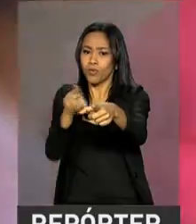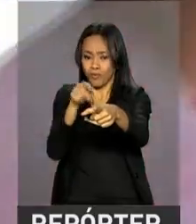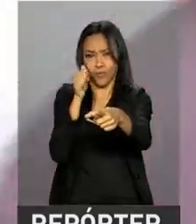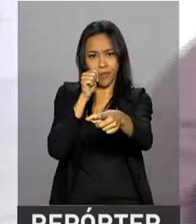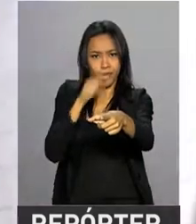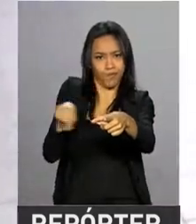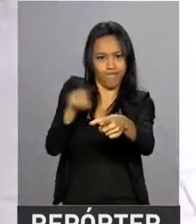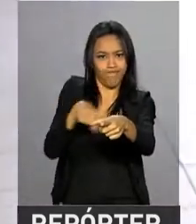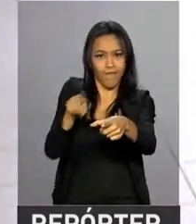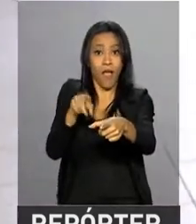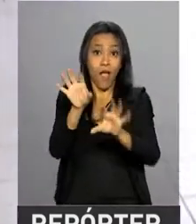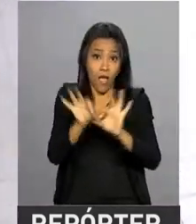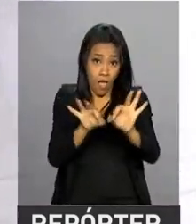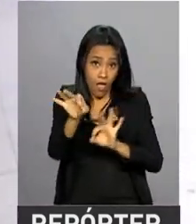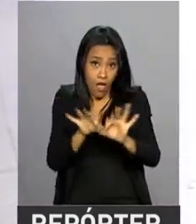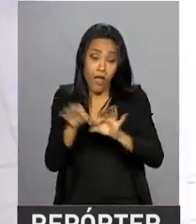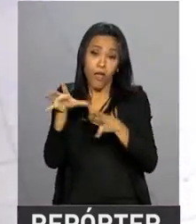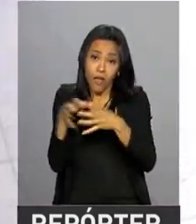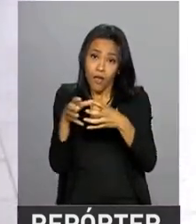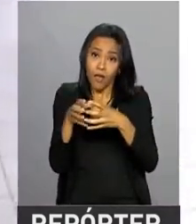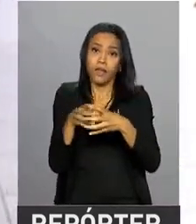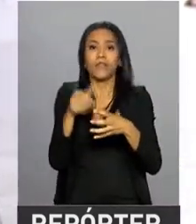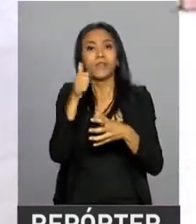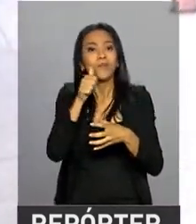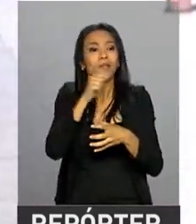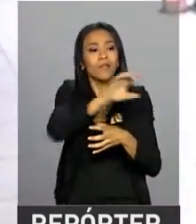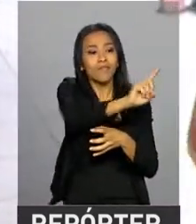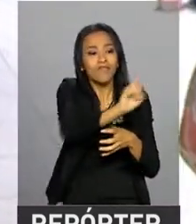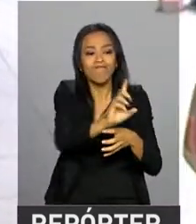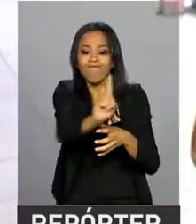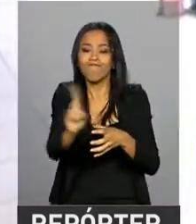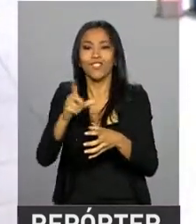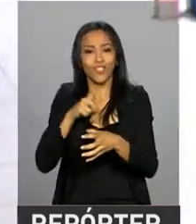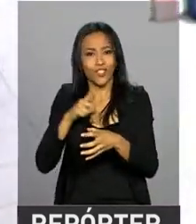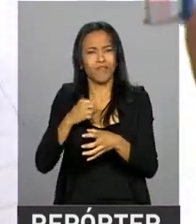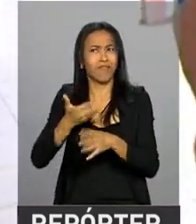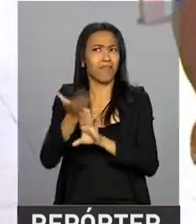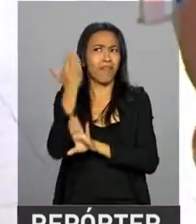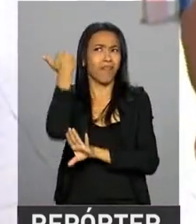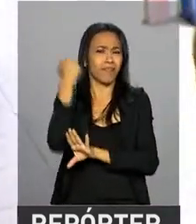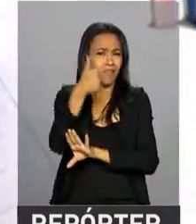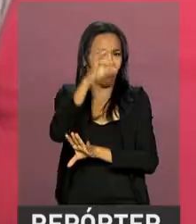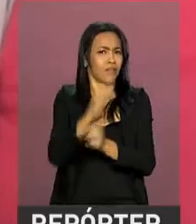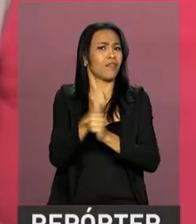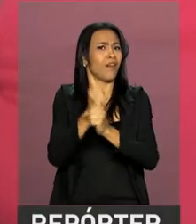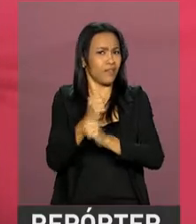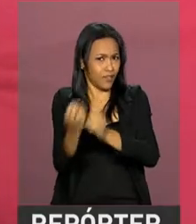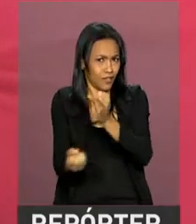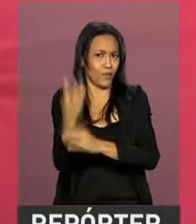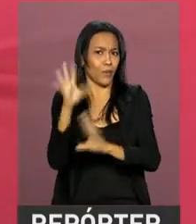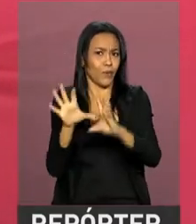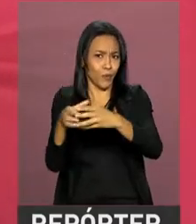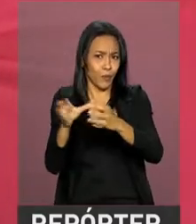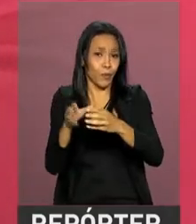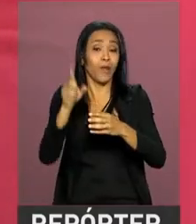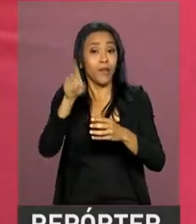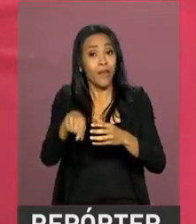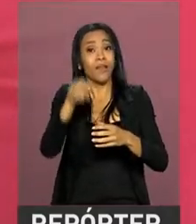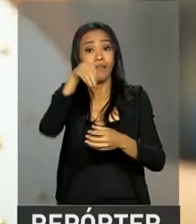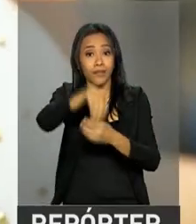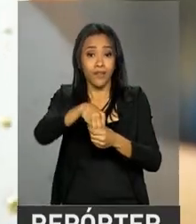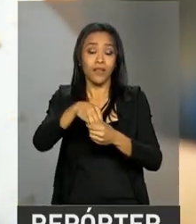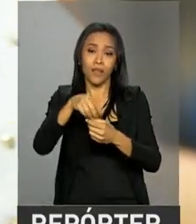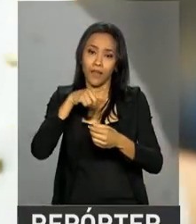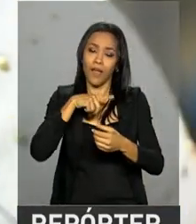exemplo foi formado por iniciativa das pacientes há mais de dez anos e se desenvolveu com o apoio do hospital federal